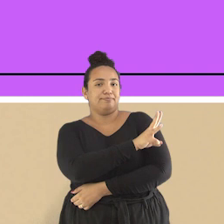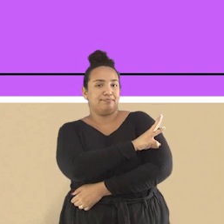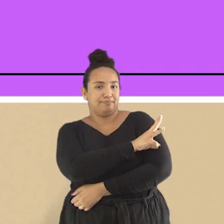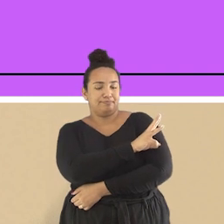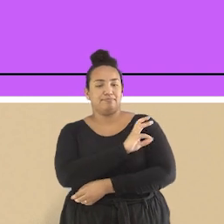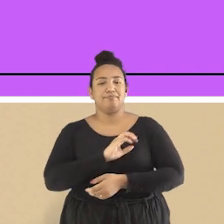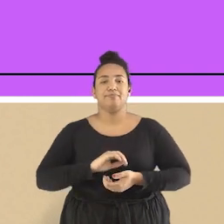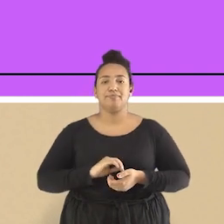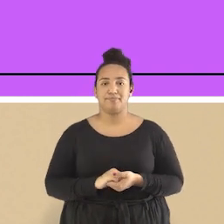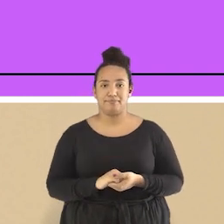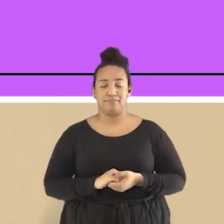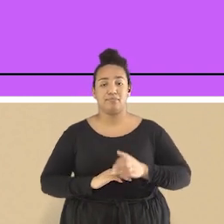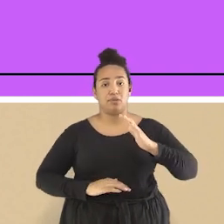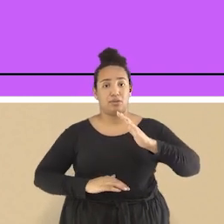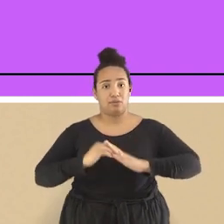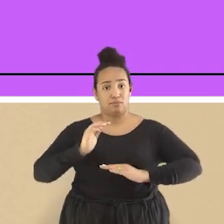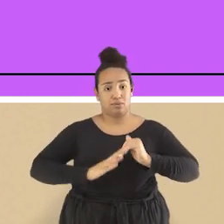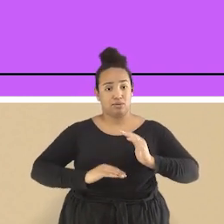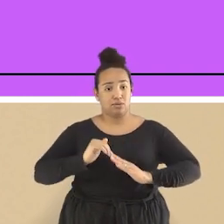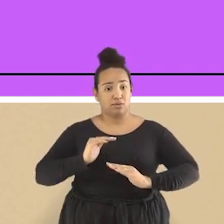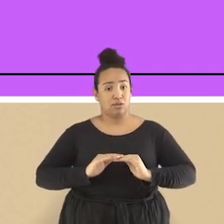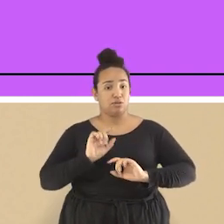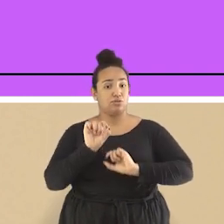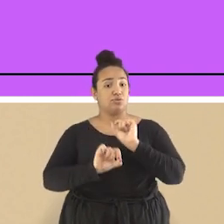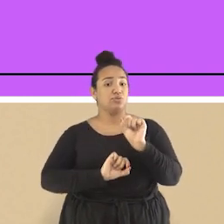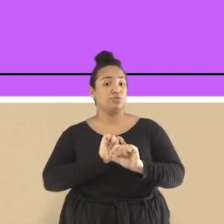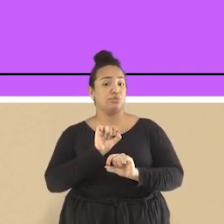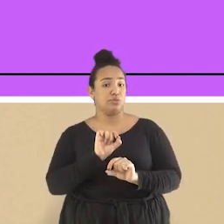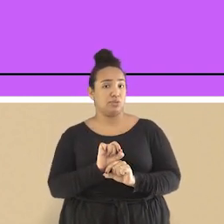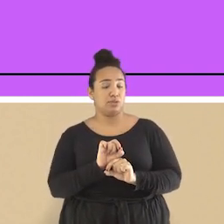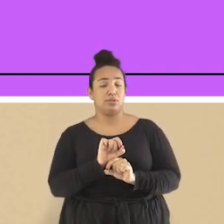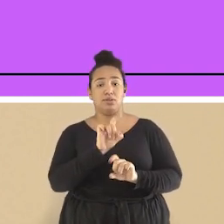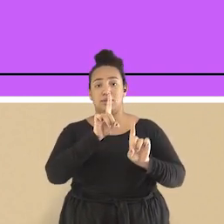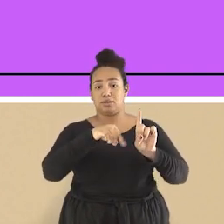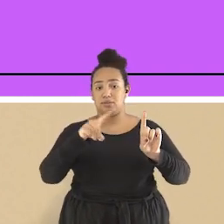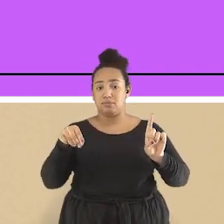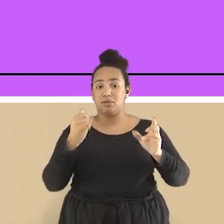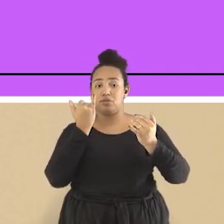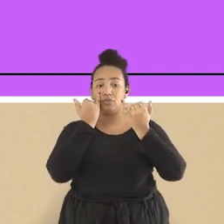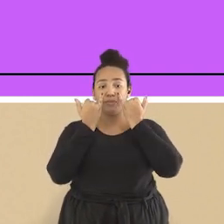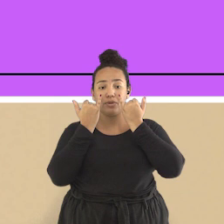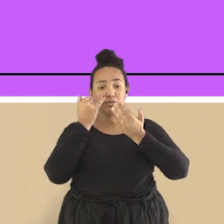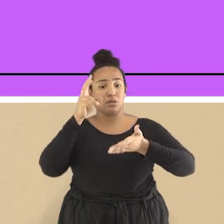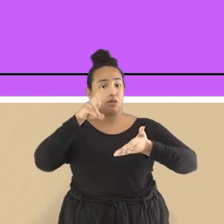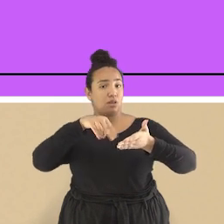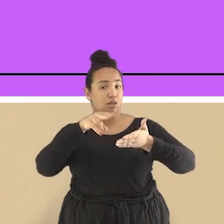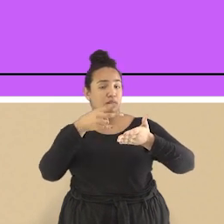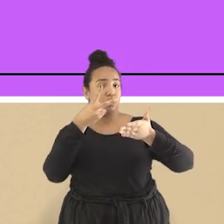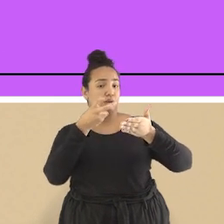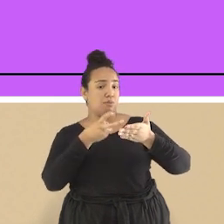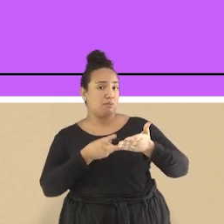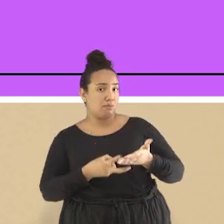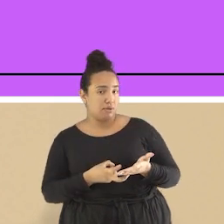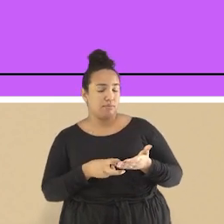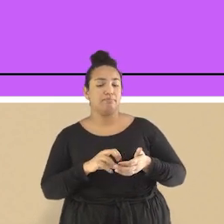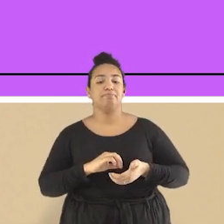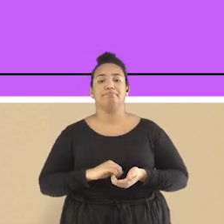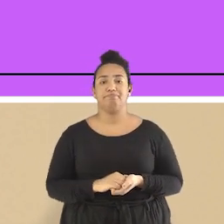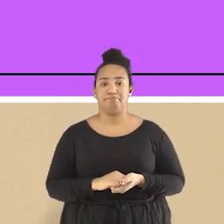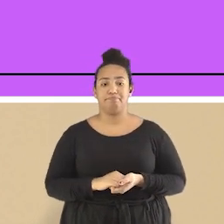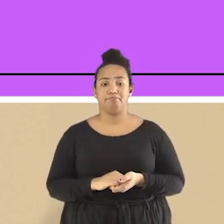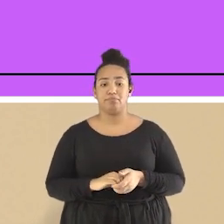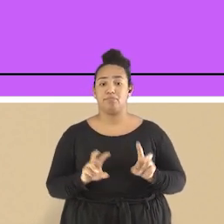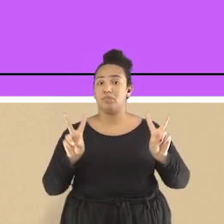ano do ensino fundamental e trabalha a habilidade de ler dados expressos em tabelas e em gráficos de coluna